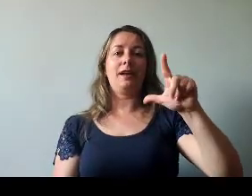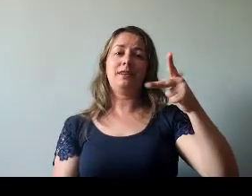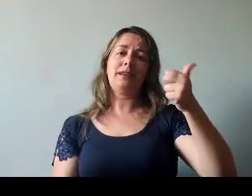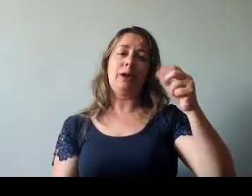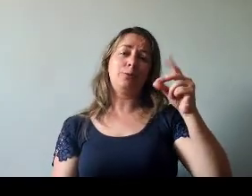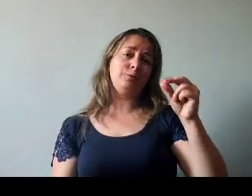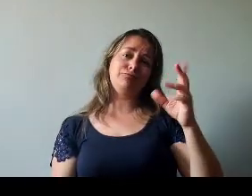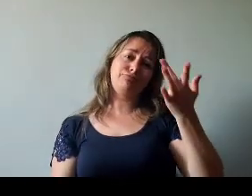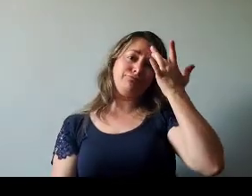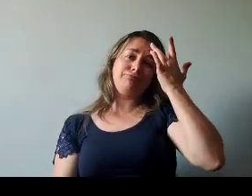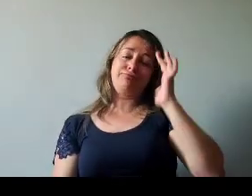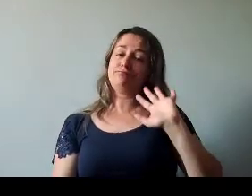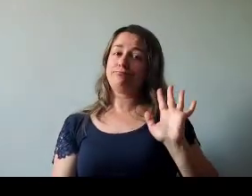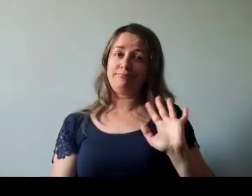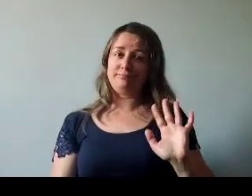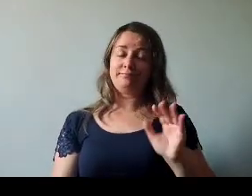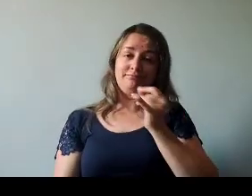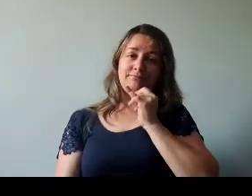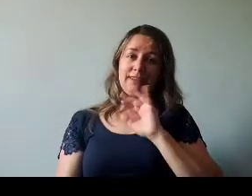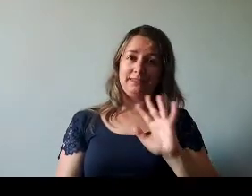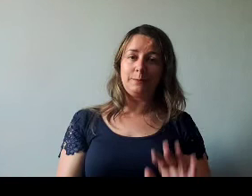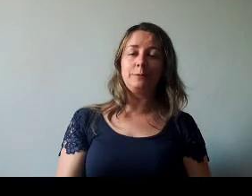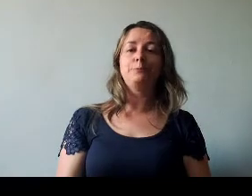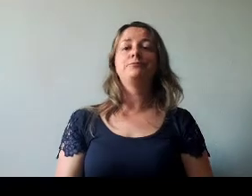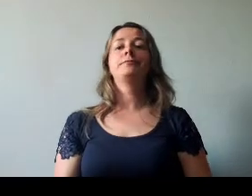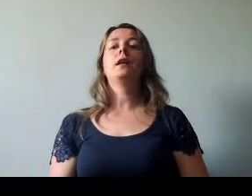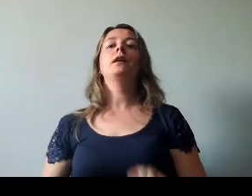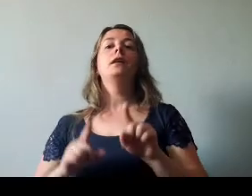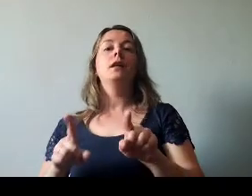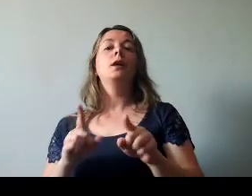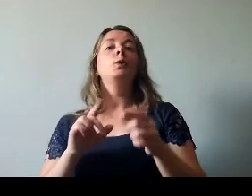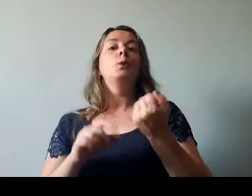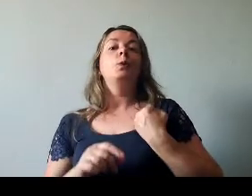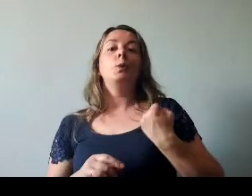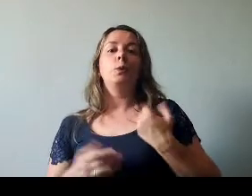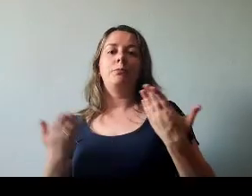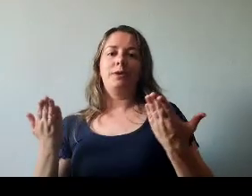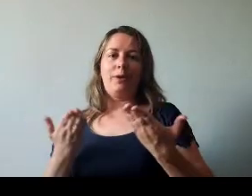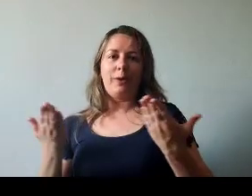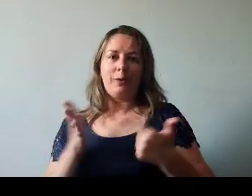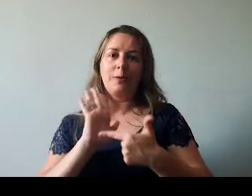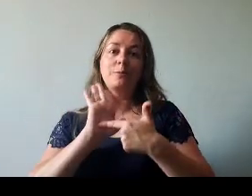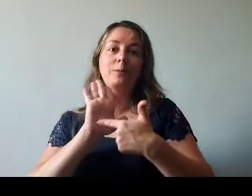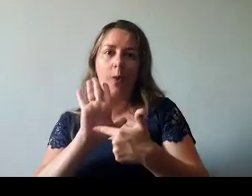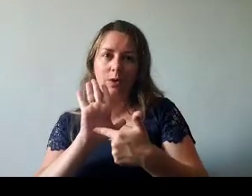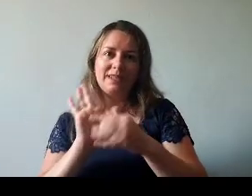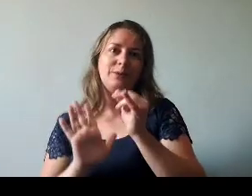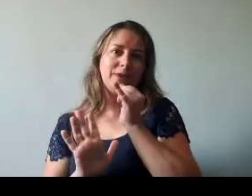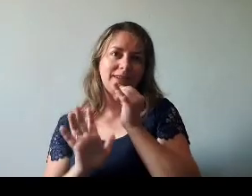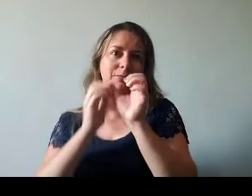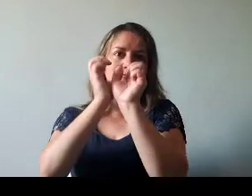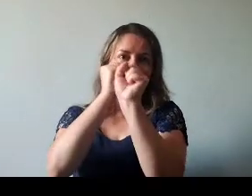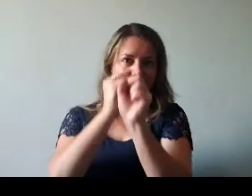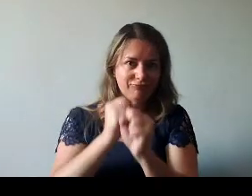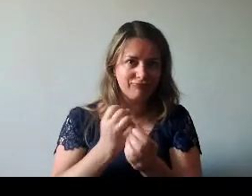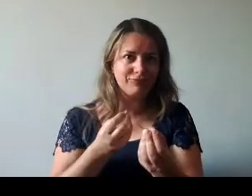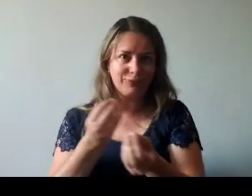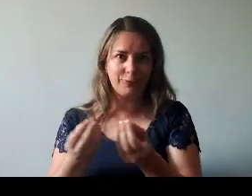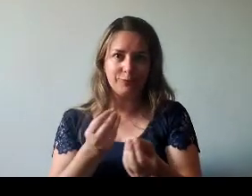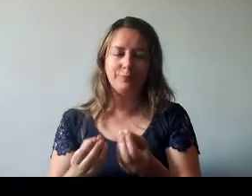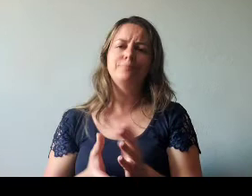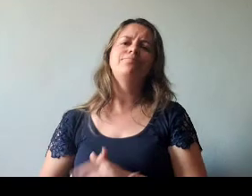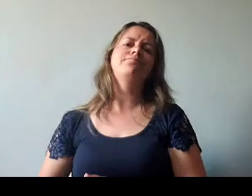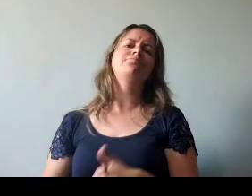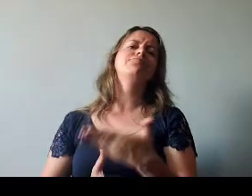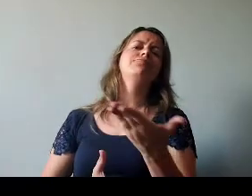um exemplo numérico. Coloquei números aí para a gente poder fazer os cálculos, tá? Então, digamos que eu tenho aí